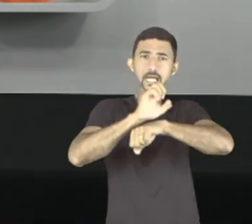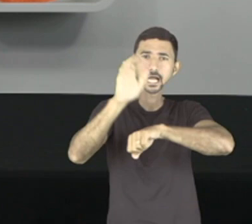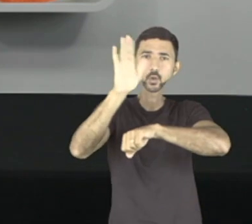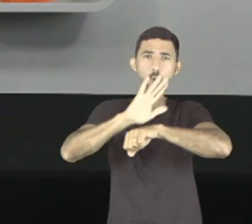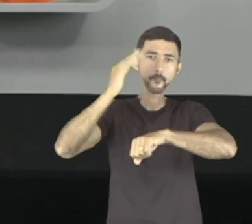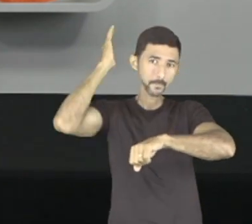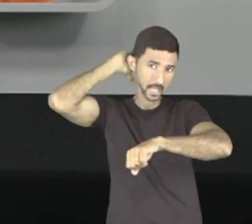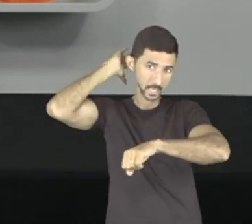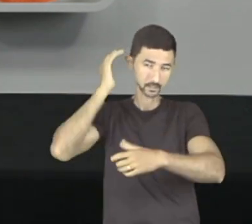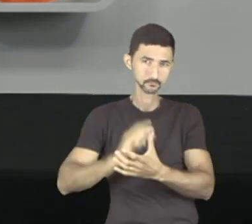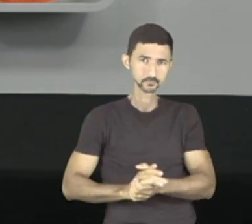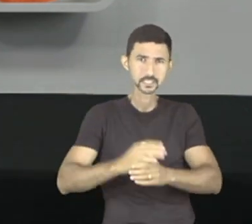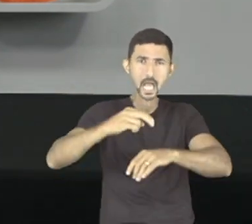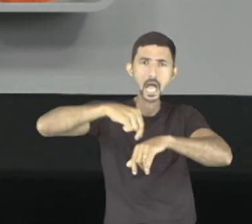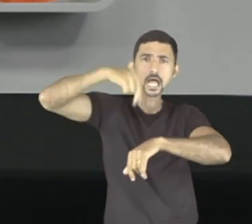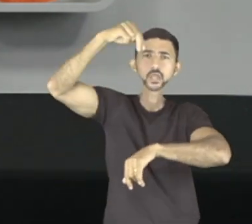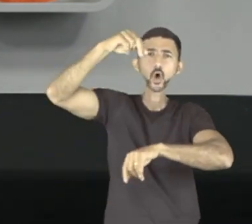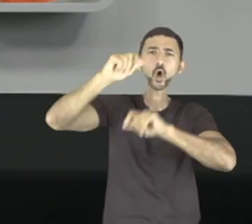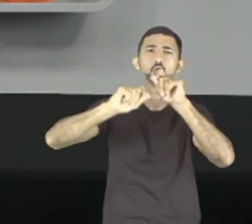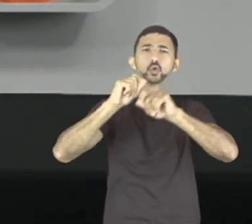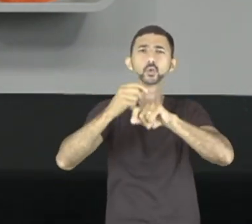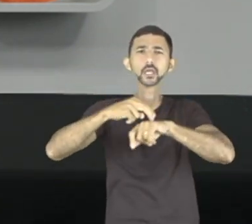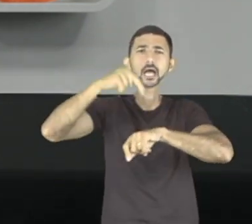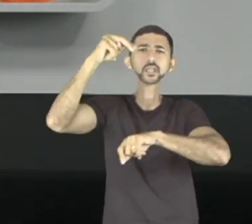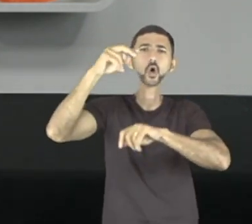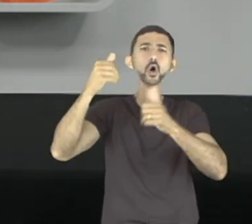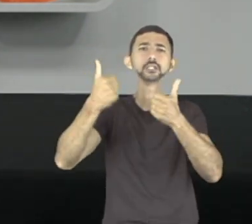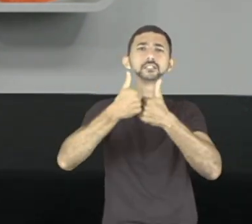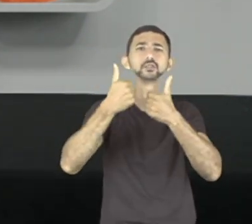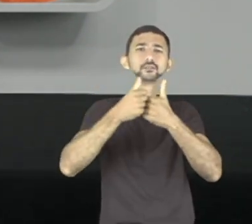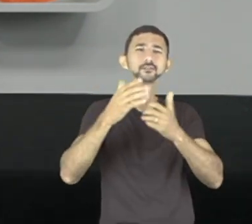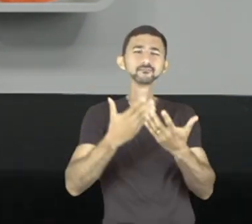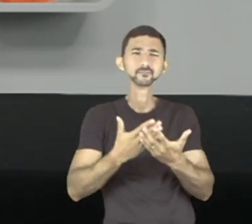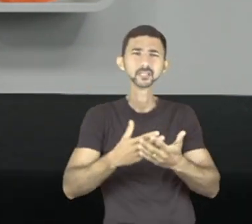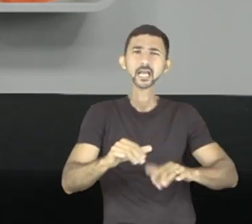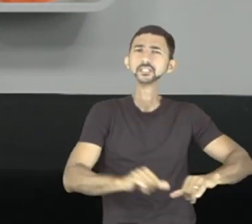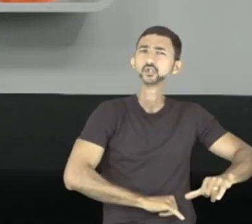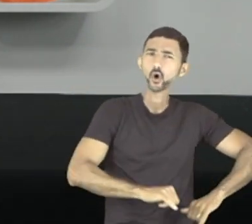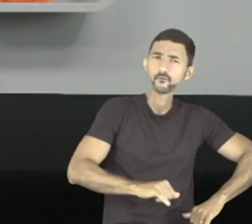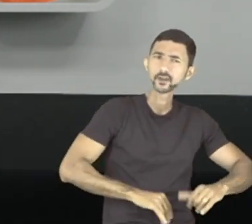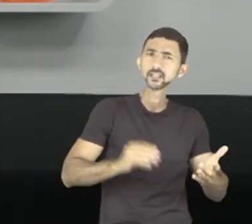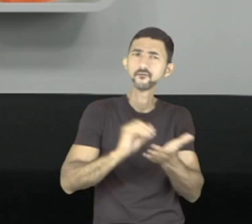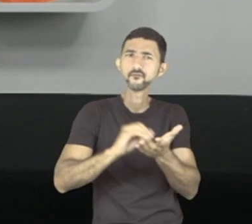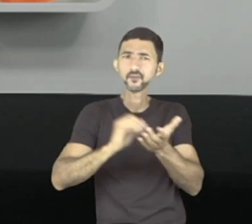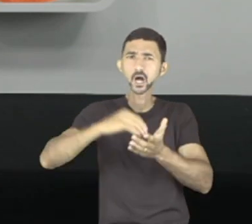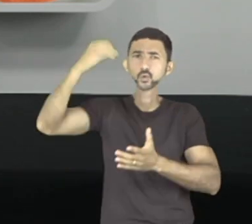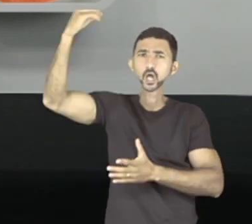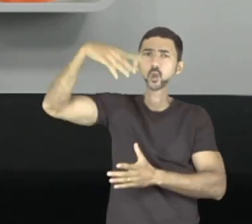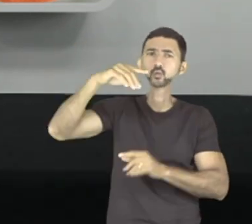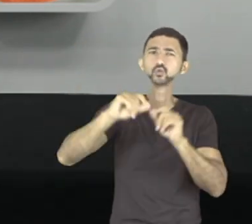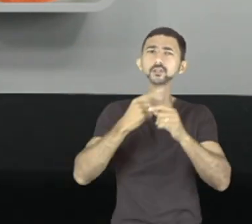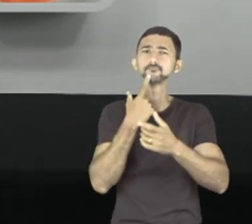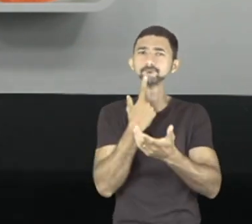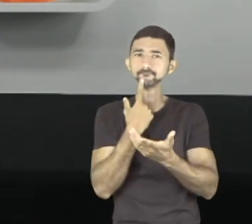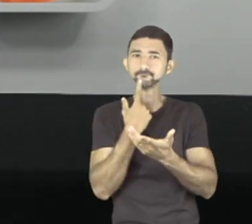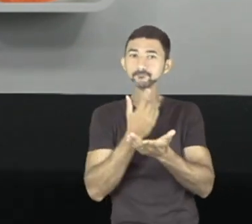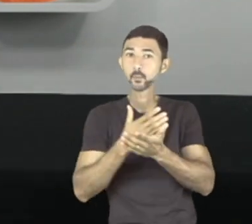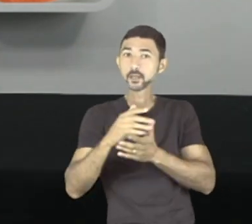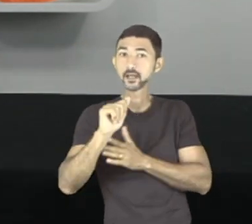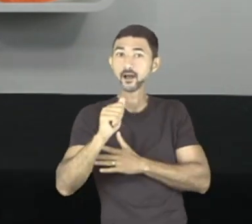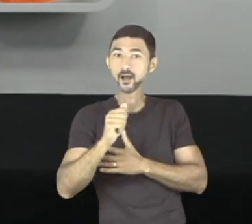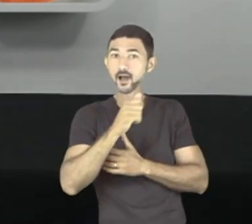lá. Vou perguntar ao norte. Qual é o estado que faz divisa com a gente, que está até sofrendo agora sem energia? Começa com a letra